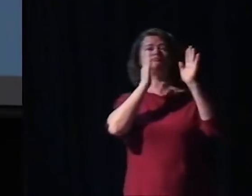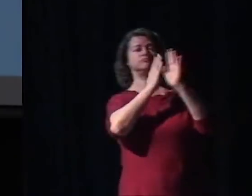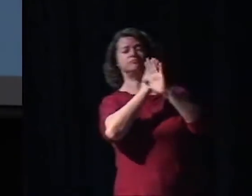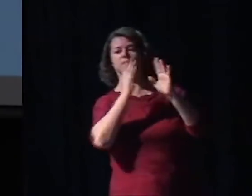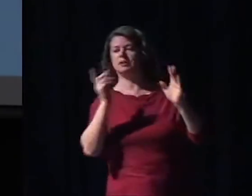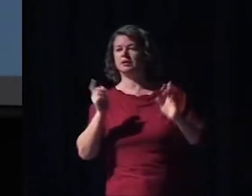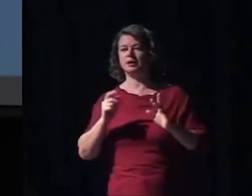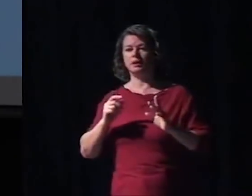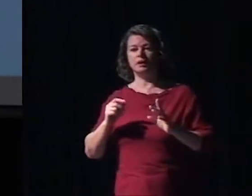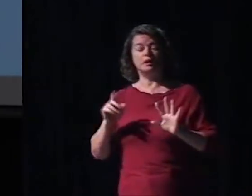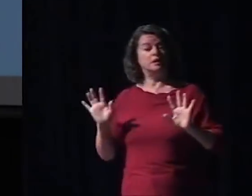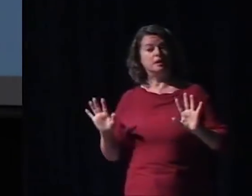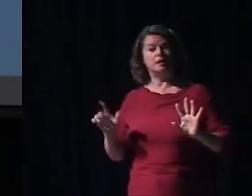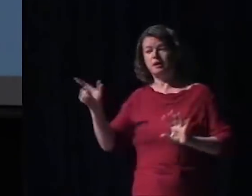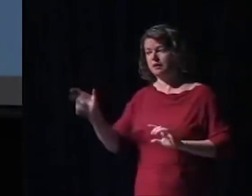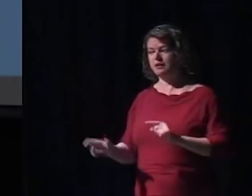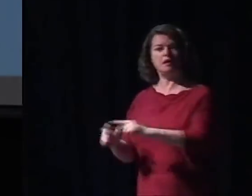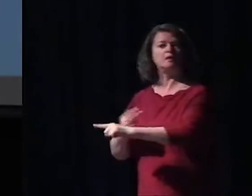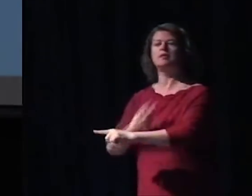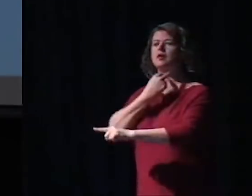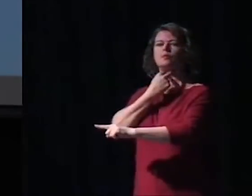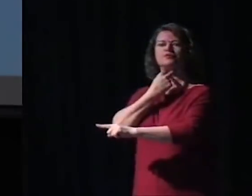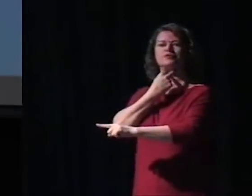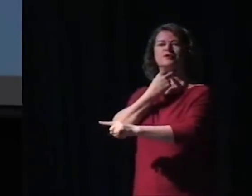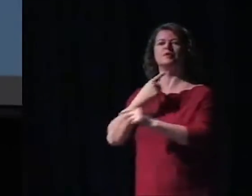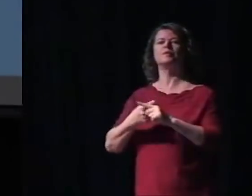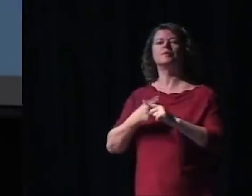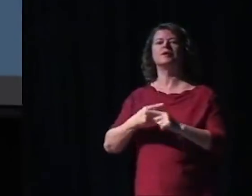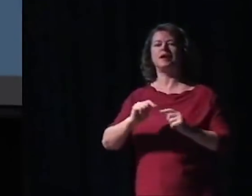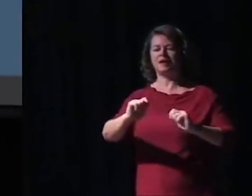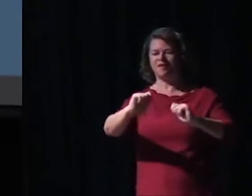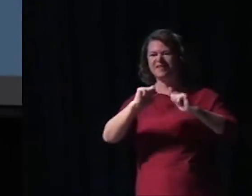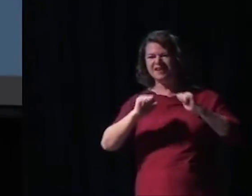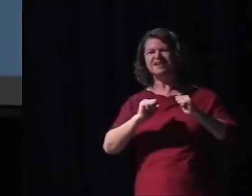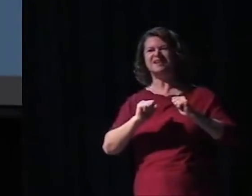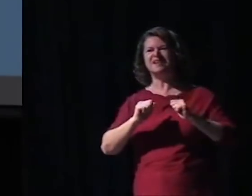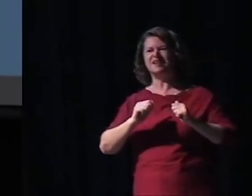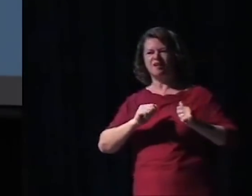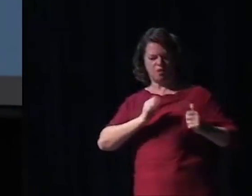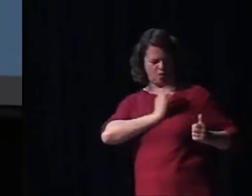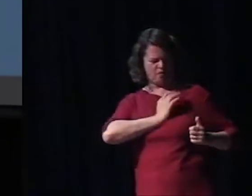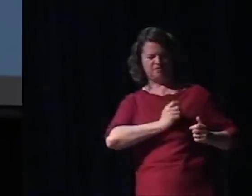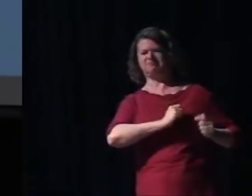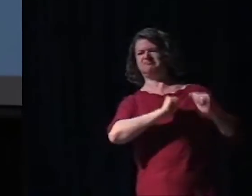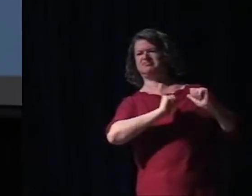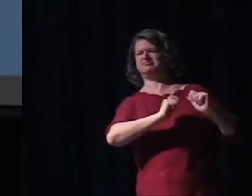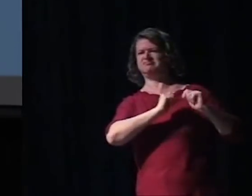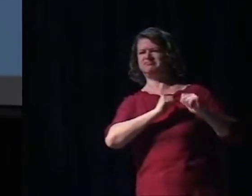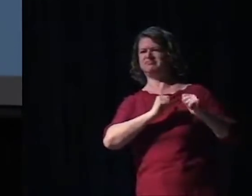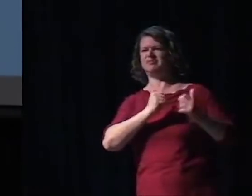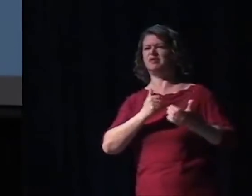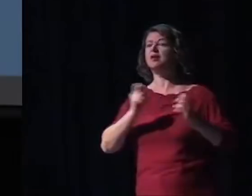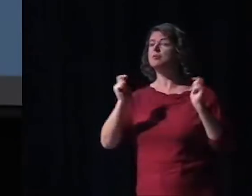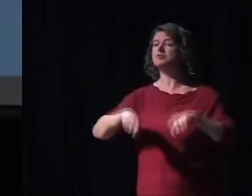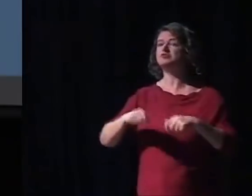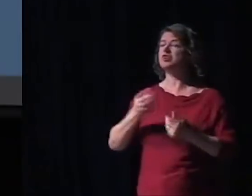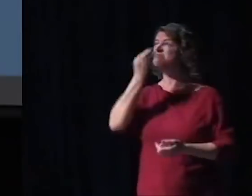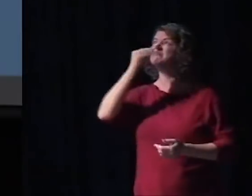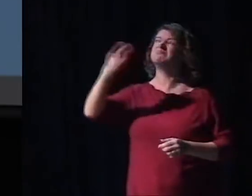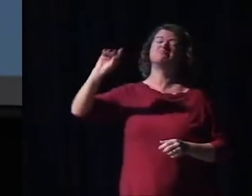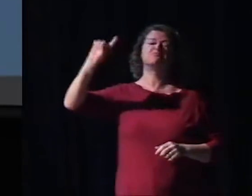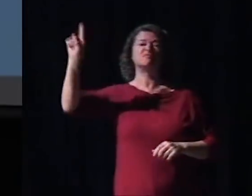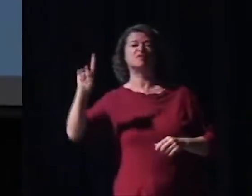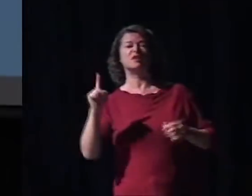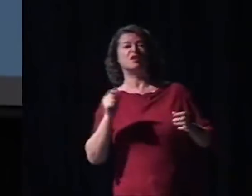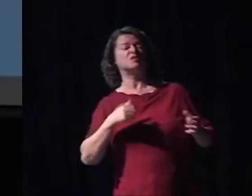nenhuma gota de álcool. O vinho pode roubar o coração e levar o homem a desprezar a Deus com dissoluções e contendas. É isso que diz